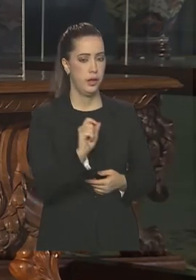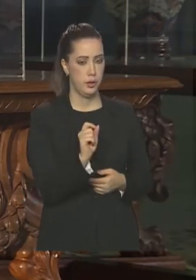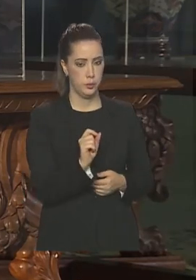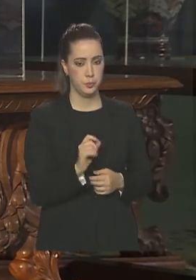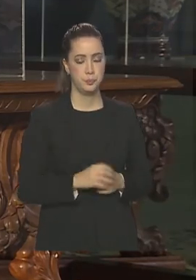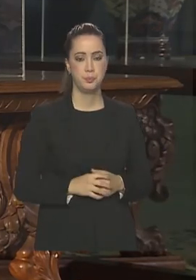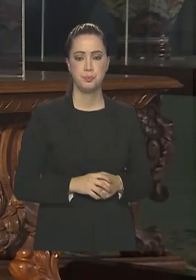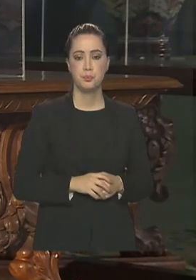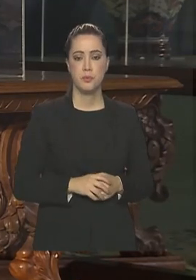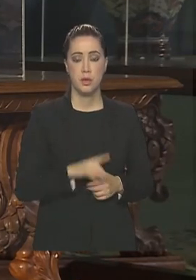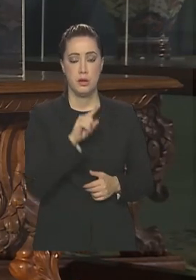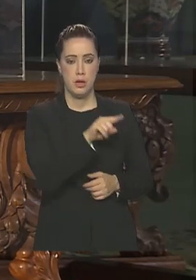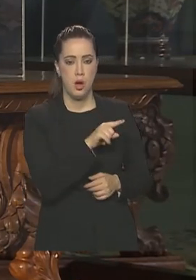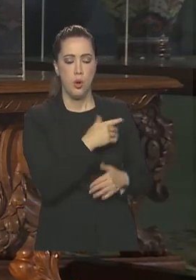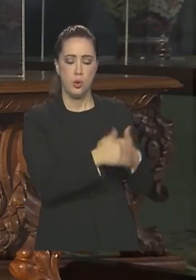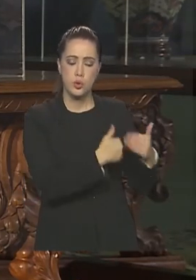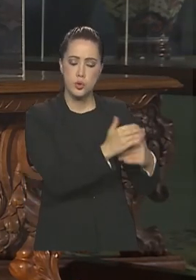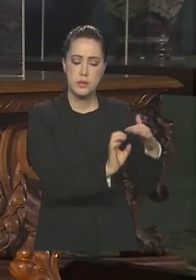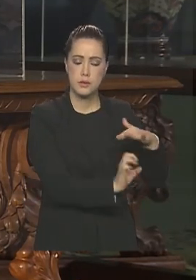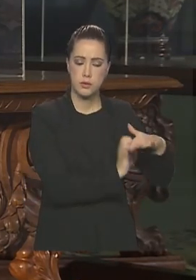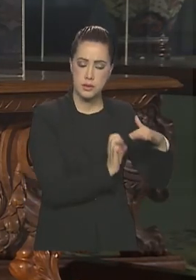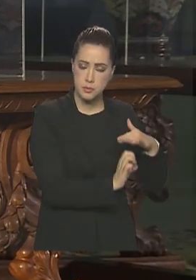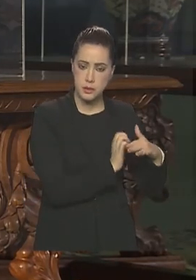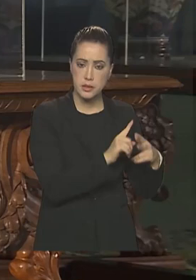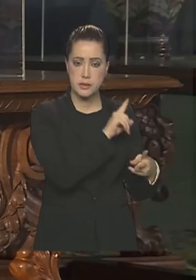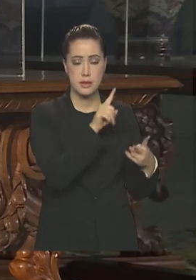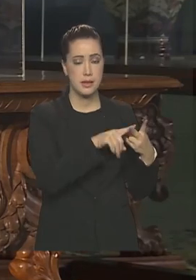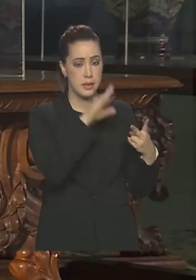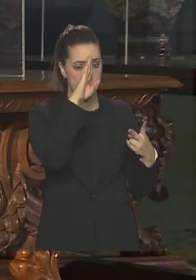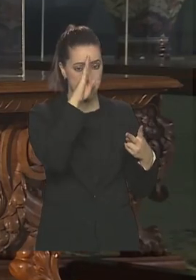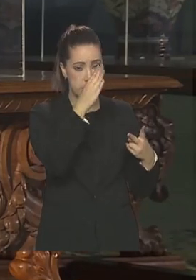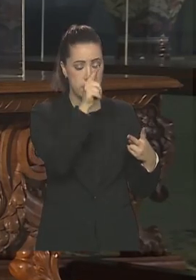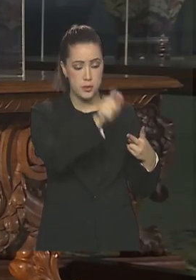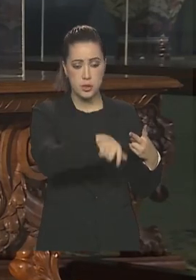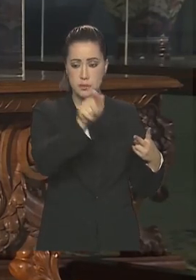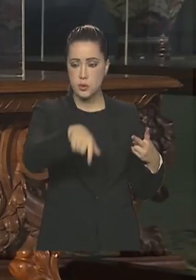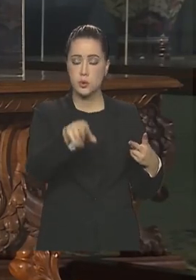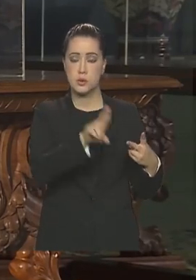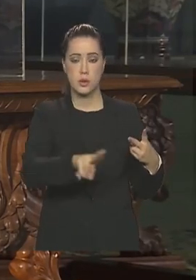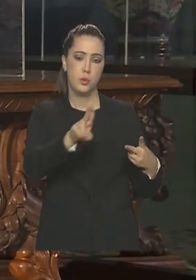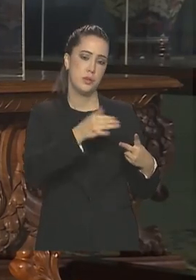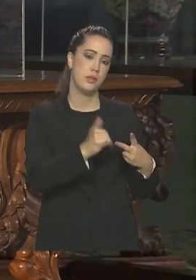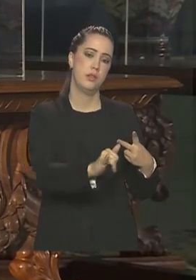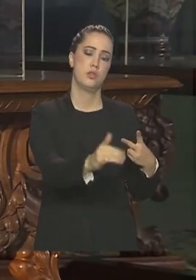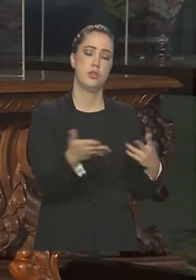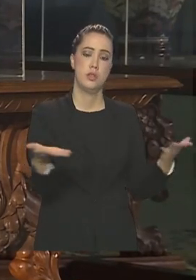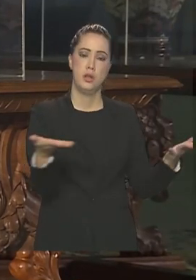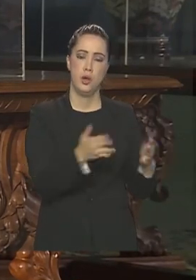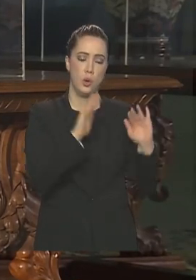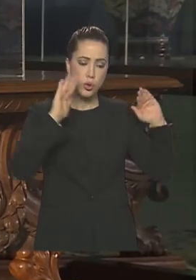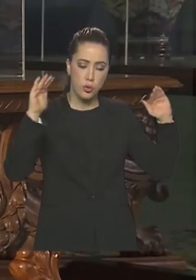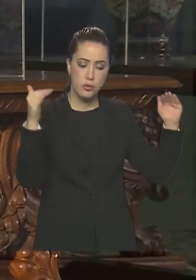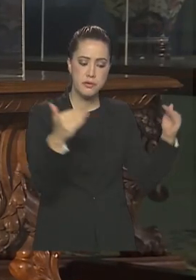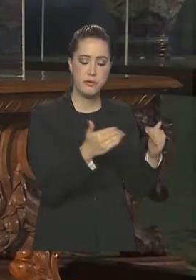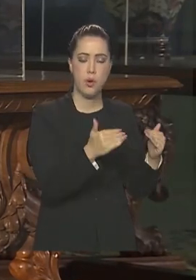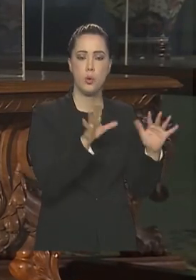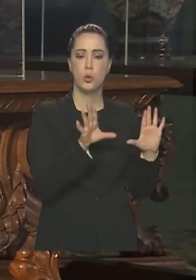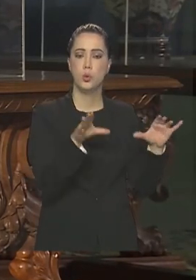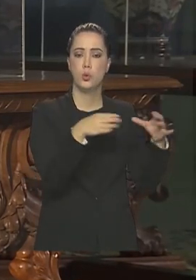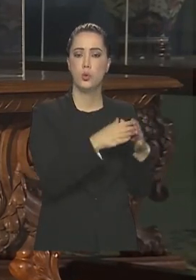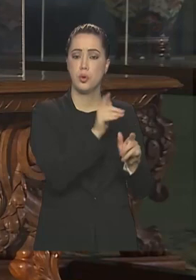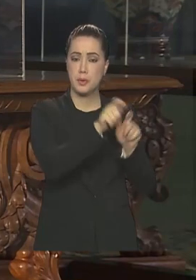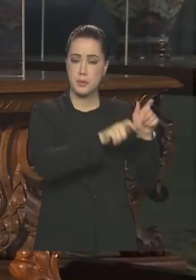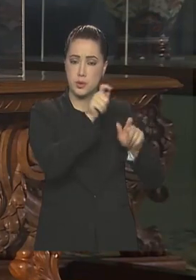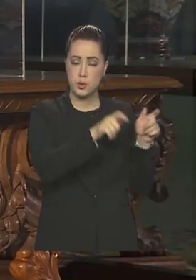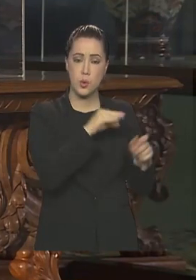setor elétrico: a sustentabilidade do setor e, principalmente, o consumidor de energia. E agora focando mais naquele consumidor